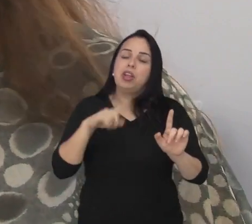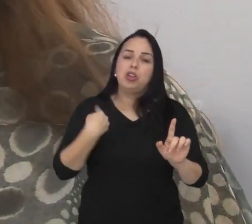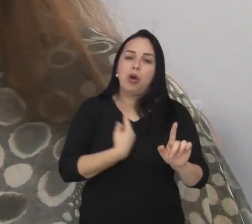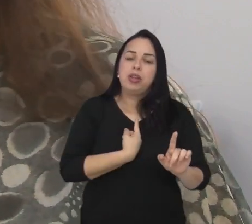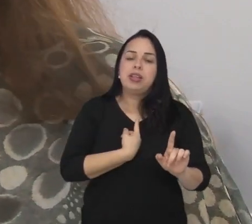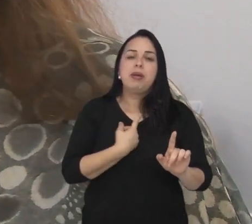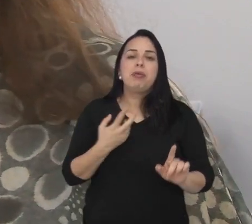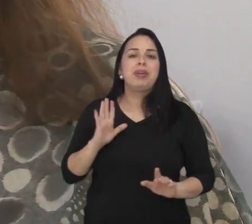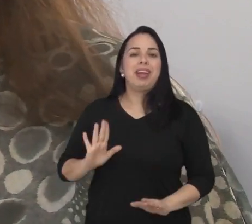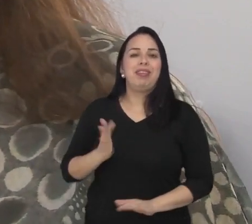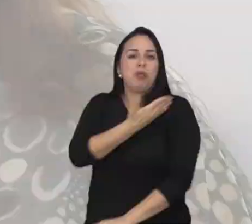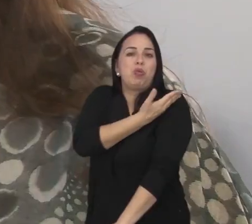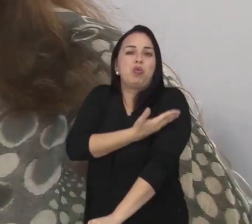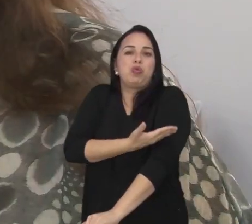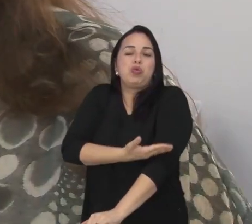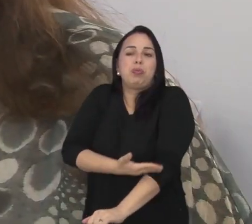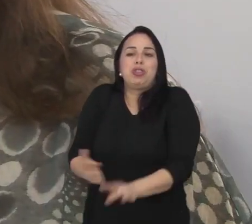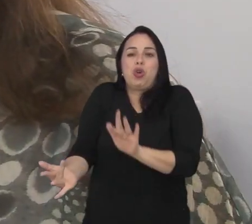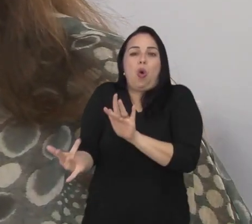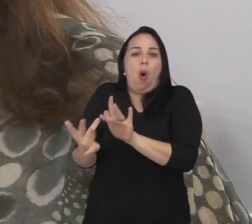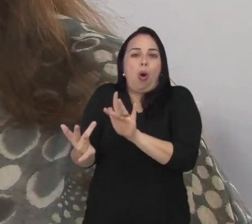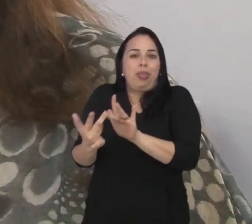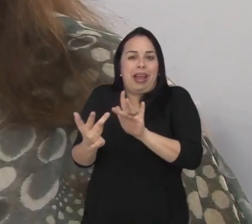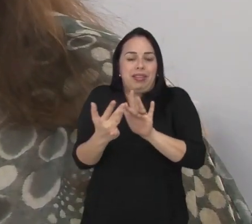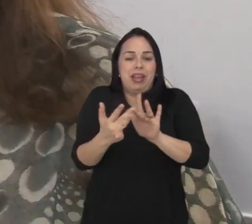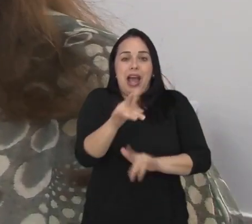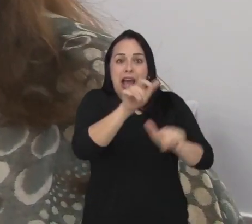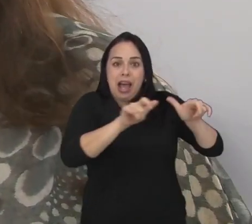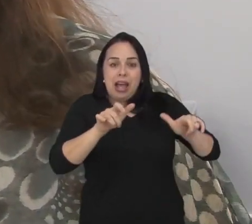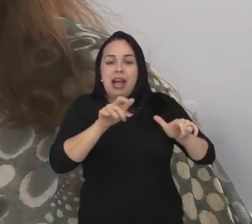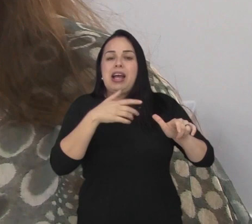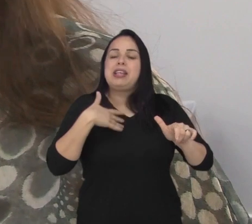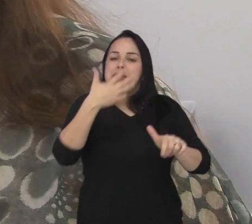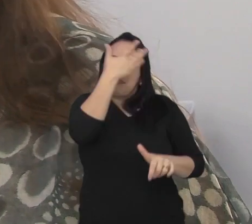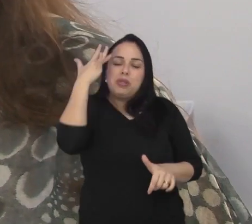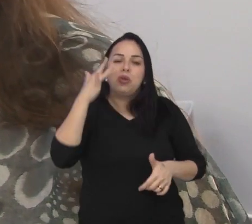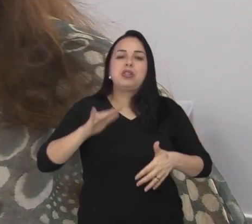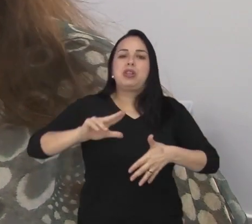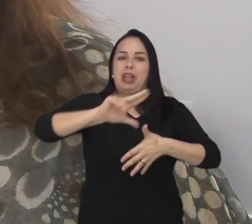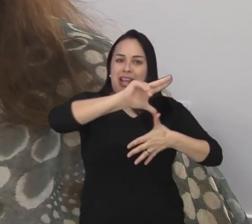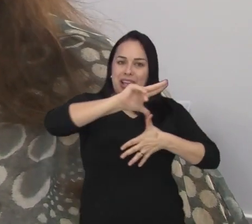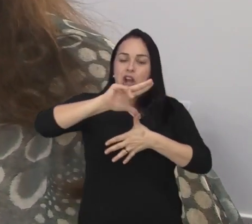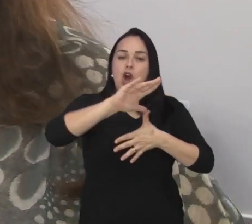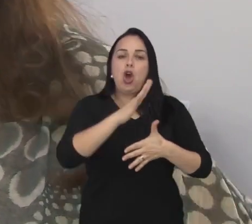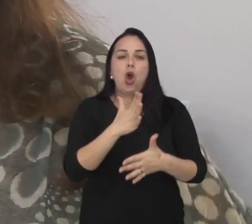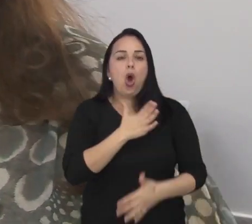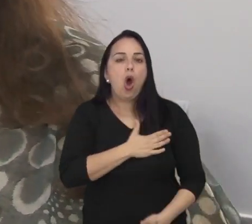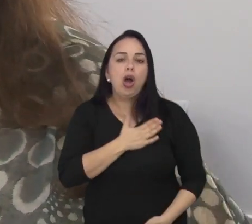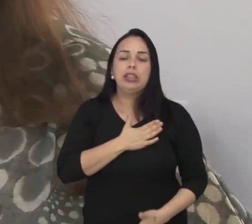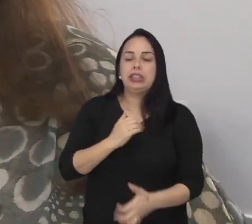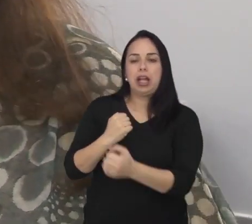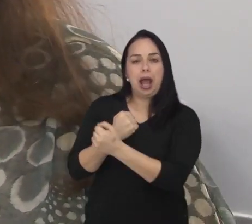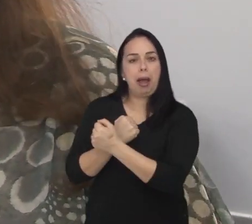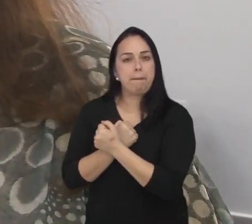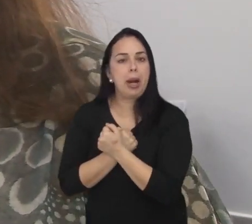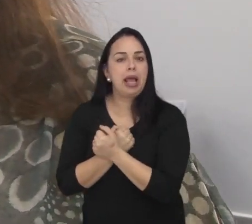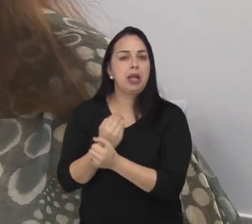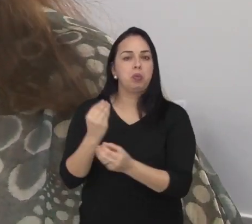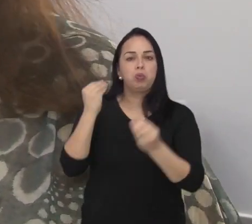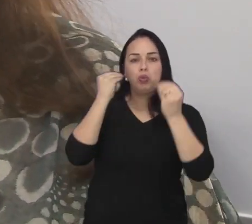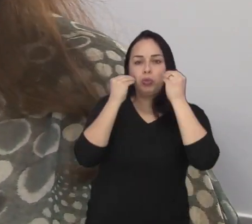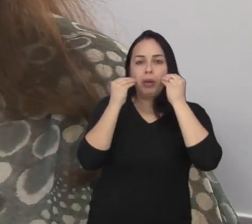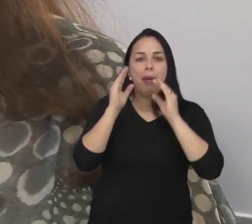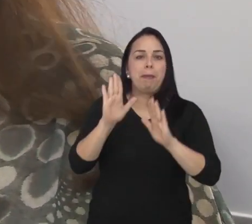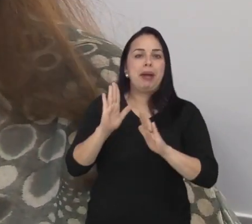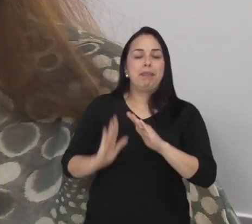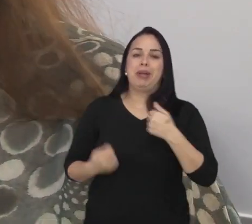assédio é um bullying também. Nós temos uma cultura de proximidade, então os latinos gostam de se abraçar, de se beijar,